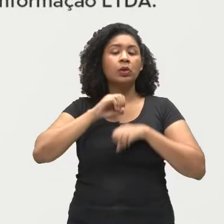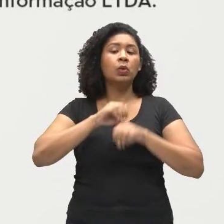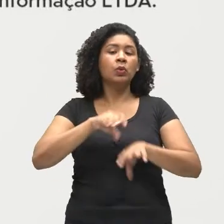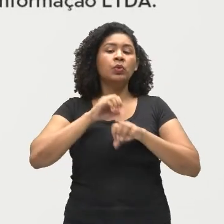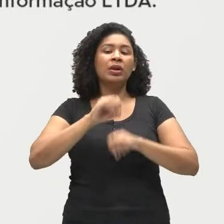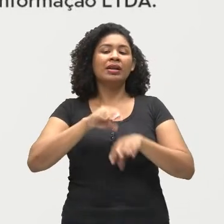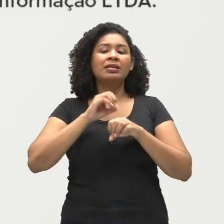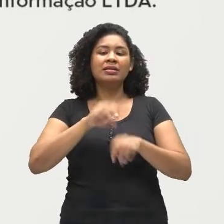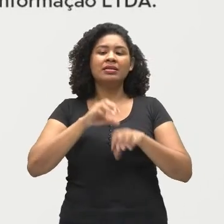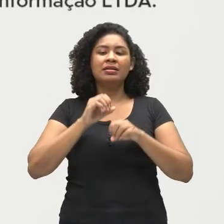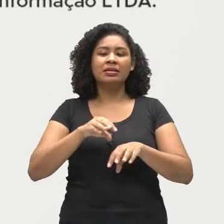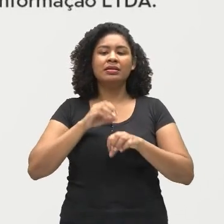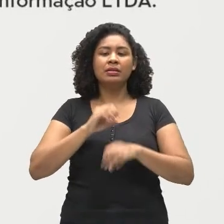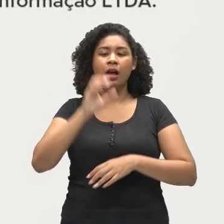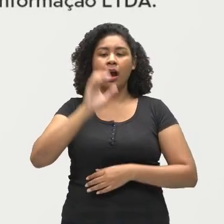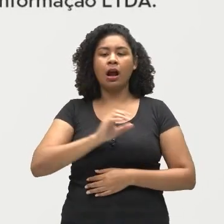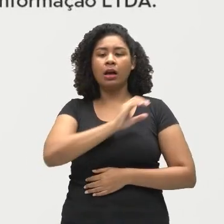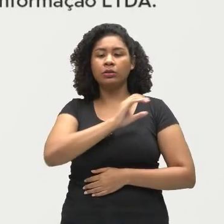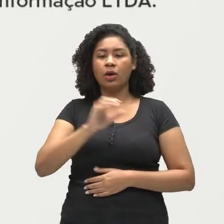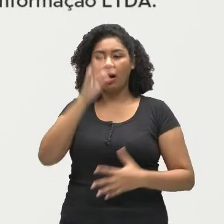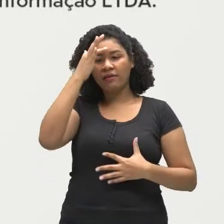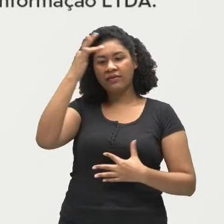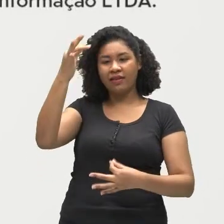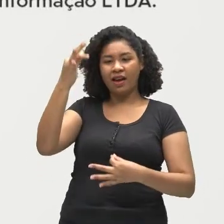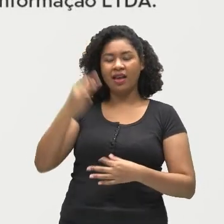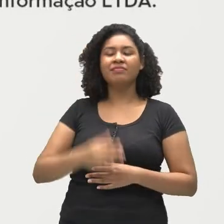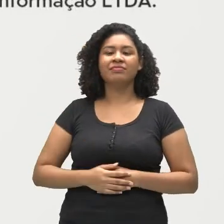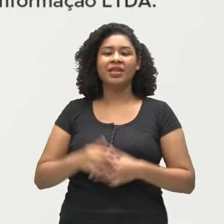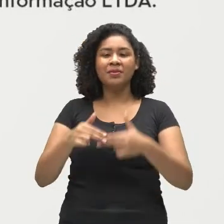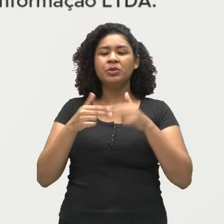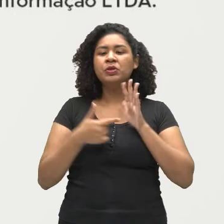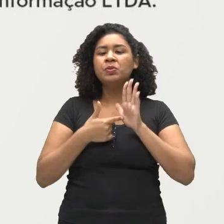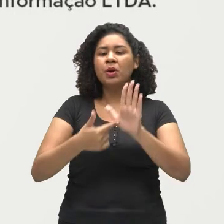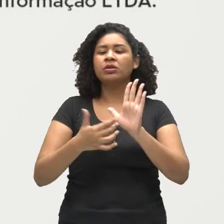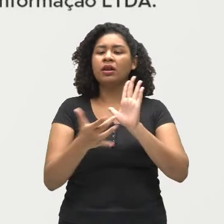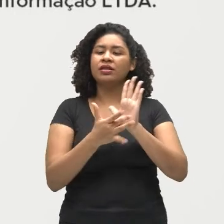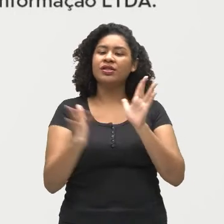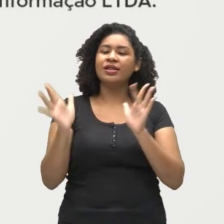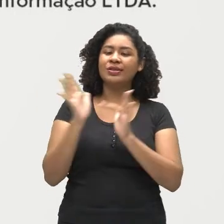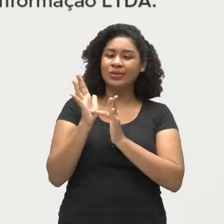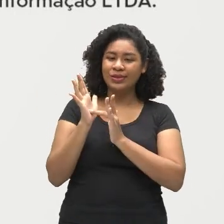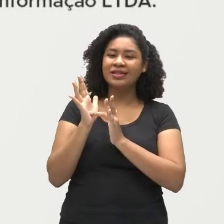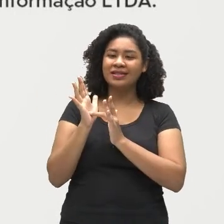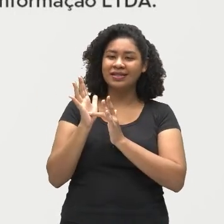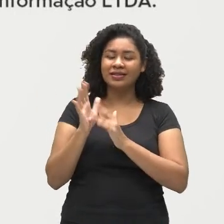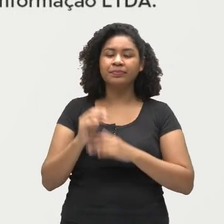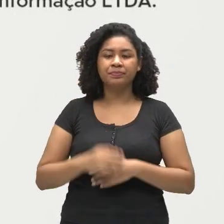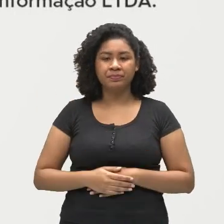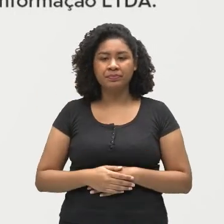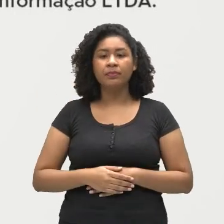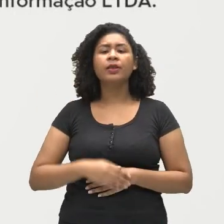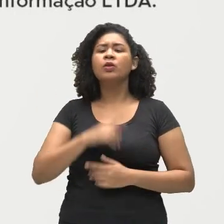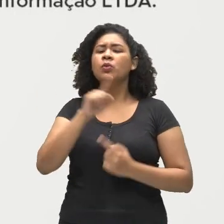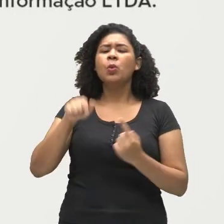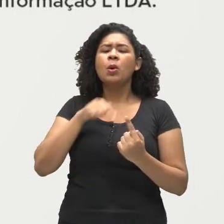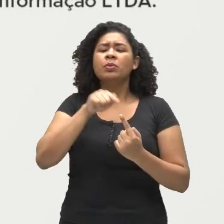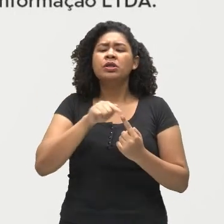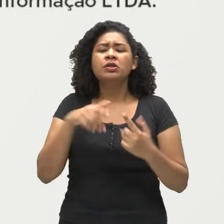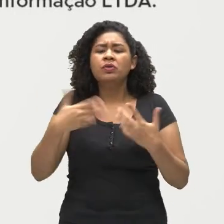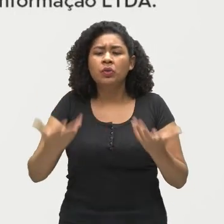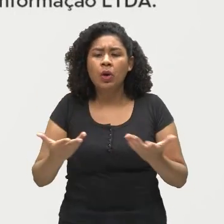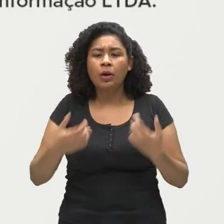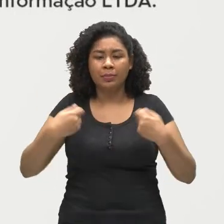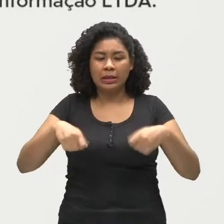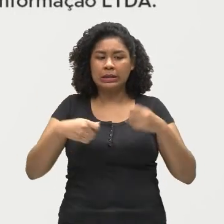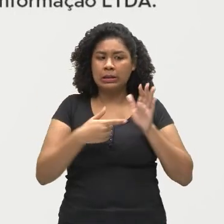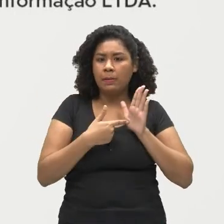catecismo, mostrando a representação da imagem de Jesus a essas pessoas. Qual era o seu intuito? Precisamos